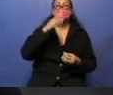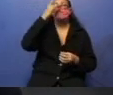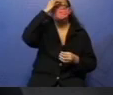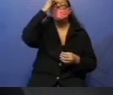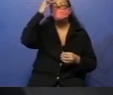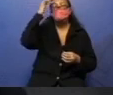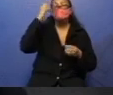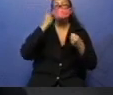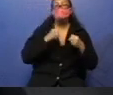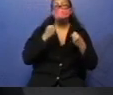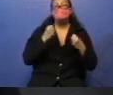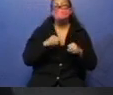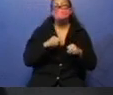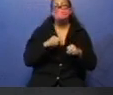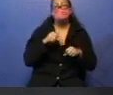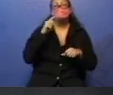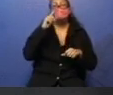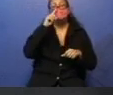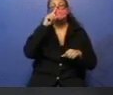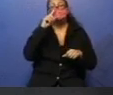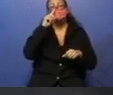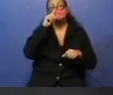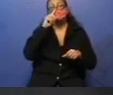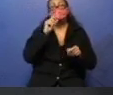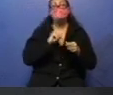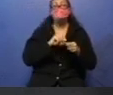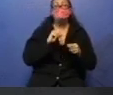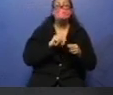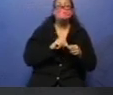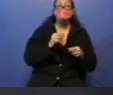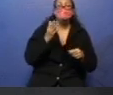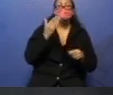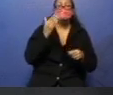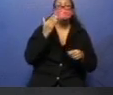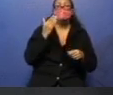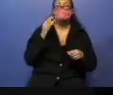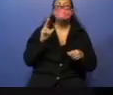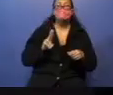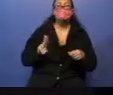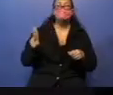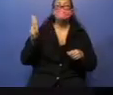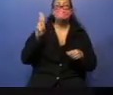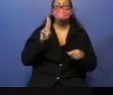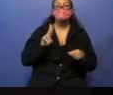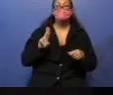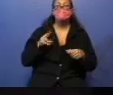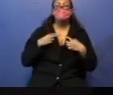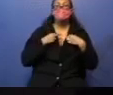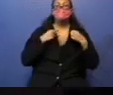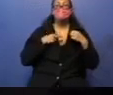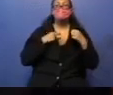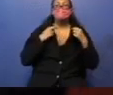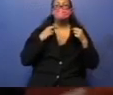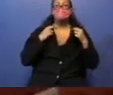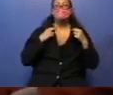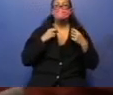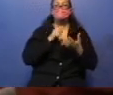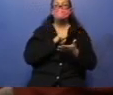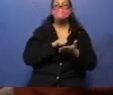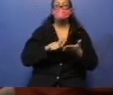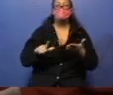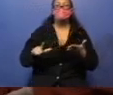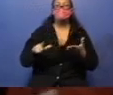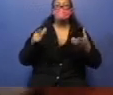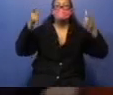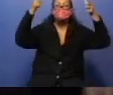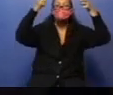alguns cuidados na hora de prepará-los, como usar roupas limpas e uma